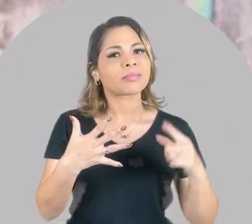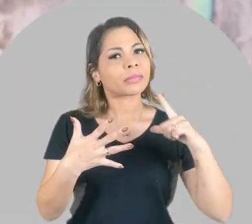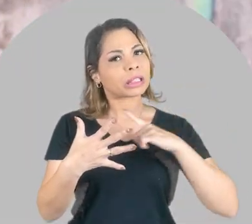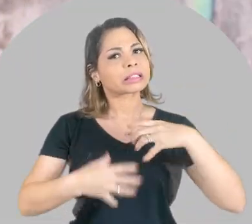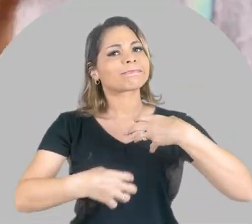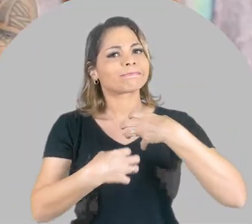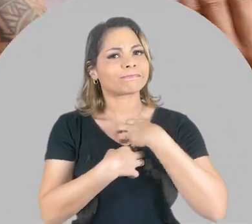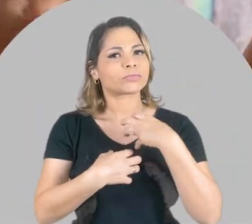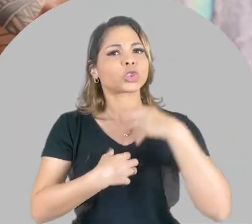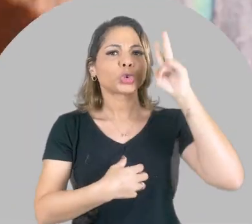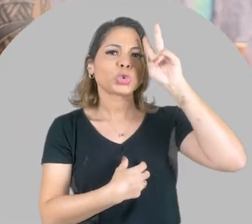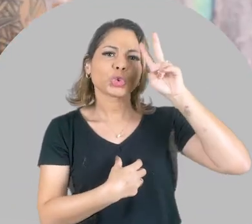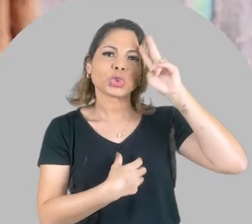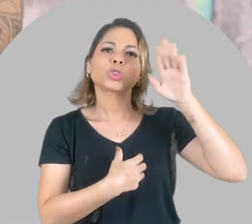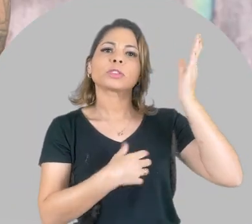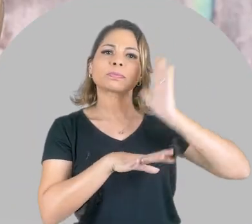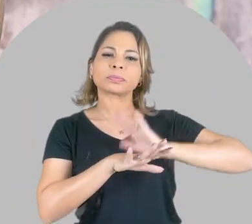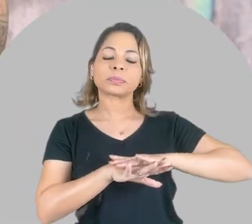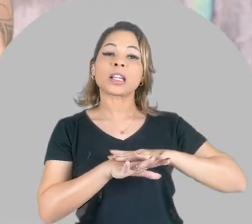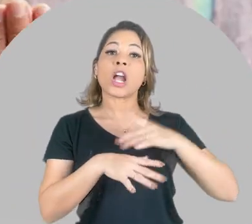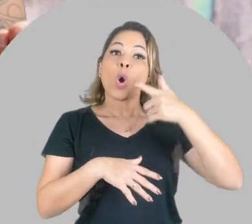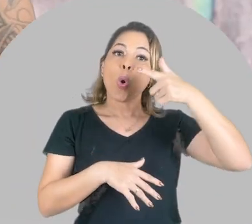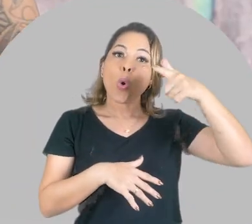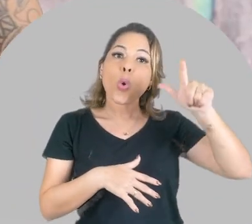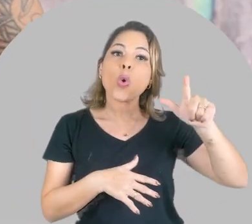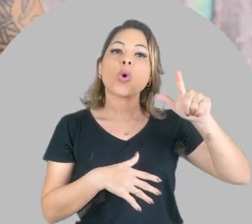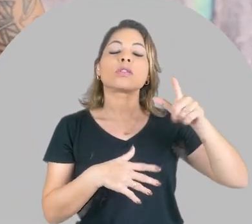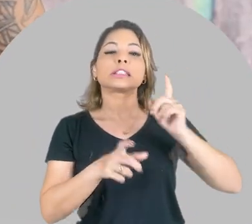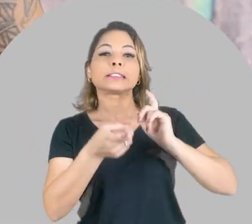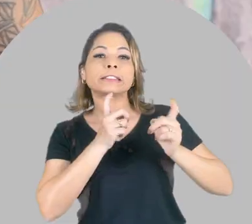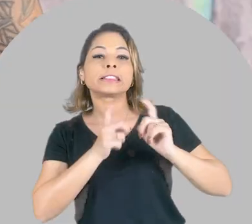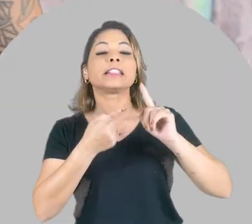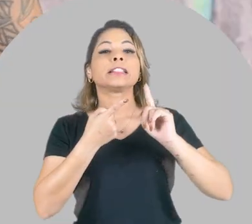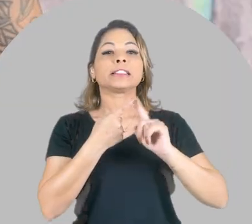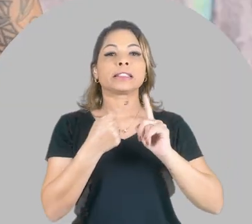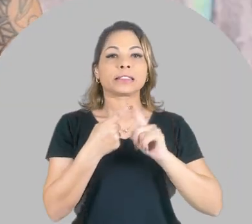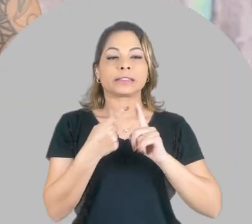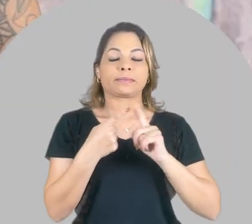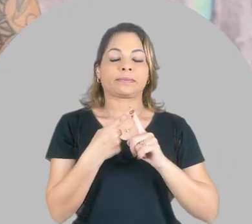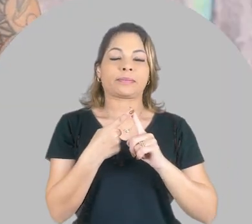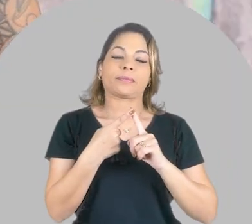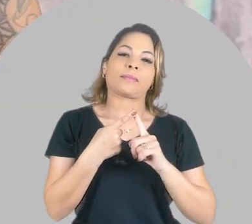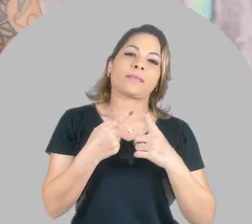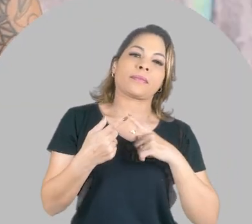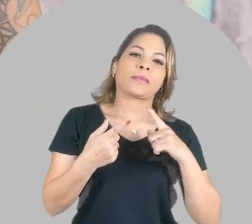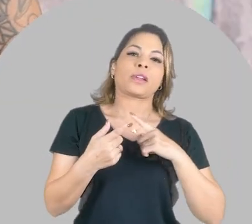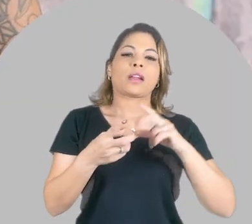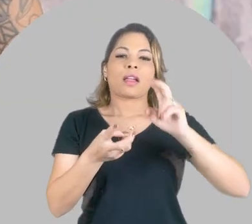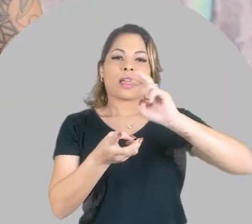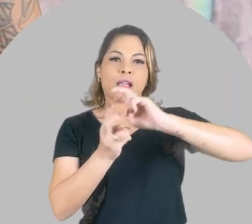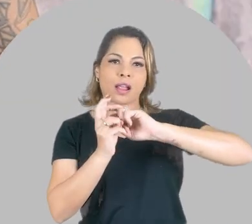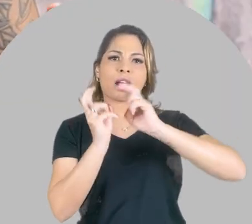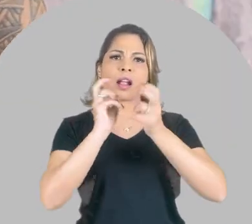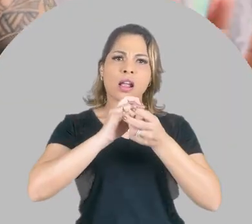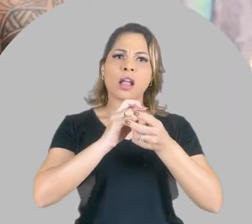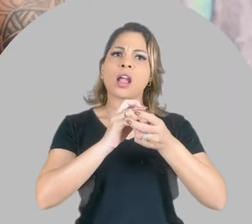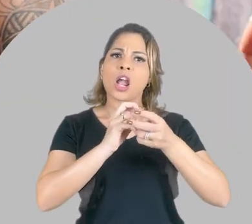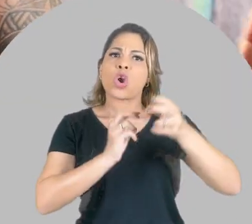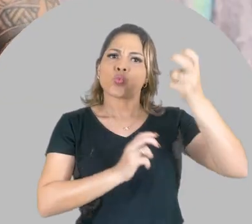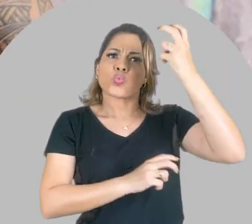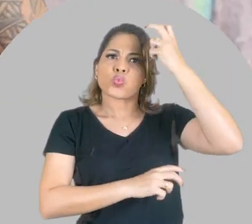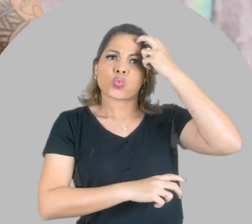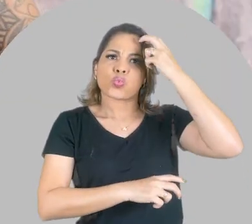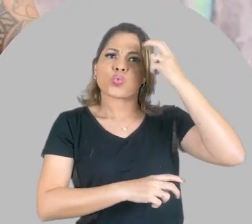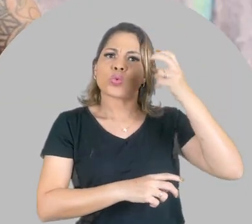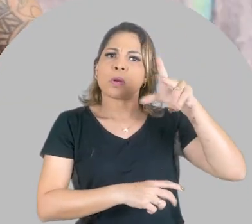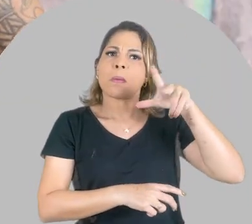né? Elementos que têm uma essência, têm uma história. As outras coisas que a gente discute, com algumas exceções, tipo capoeira é